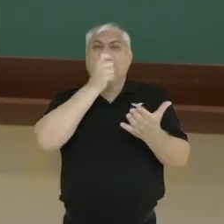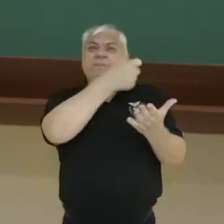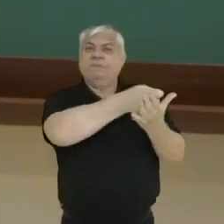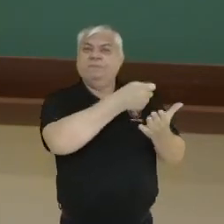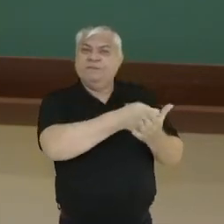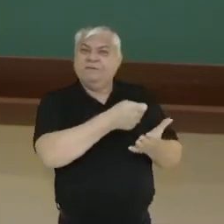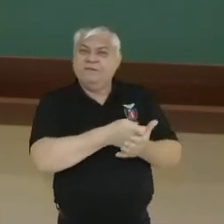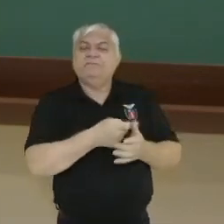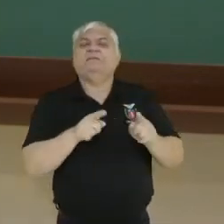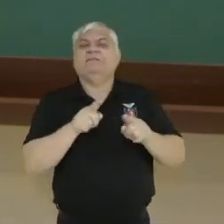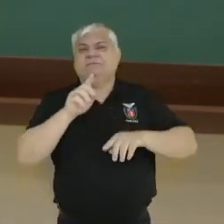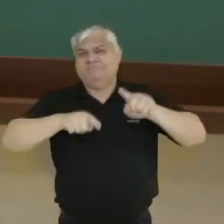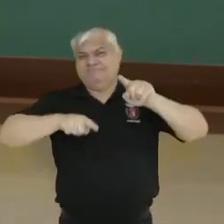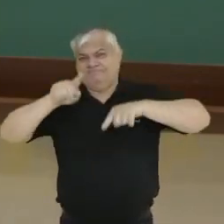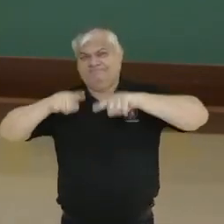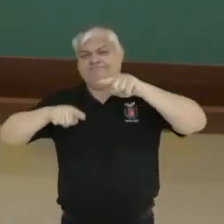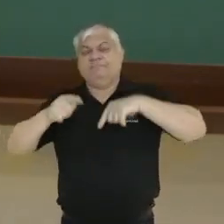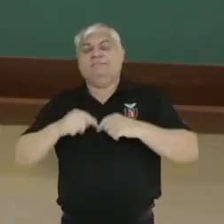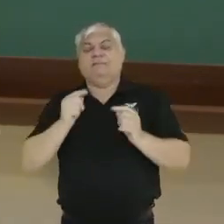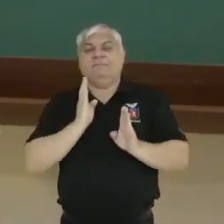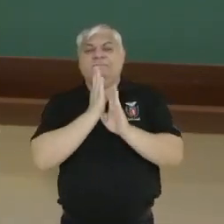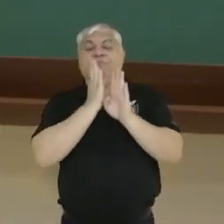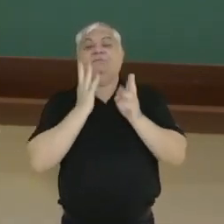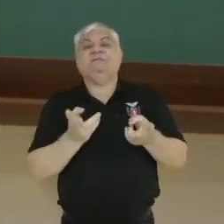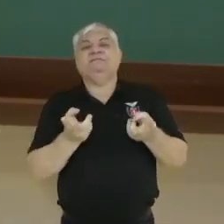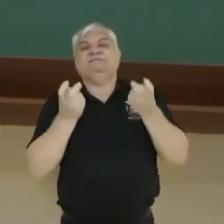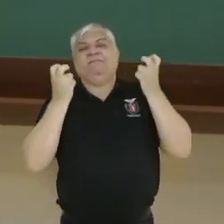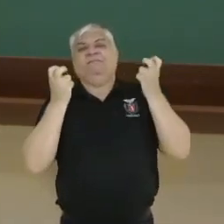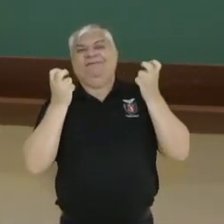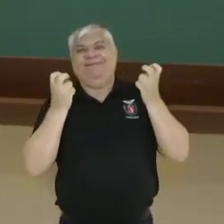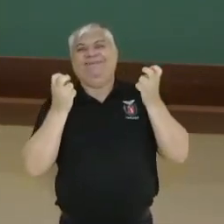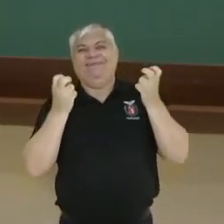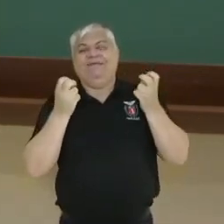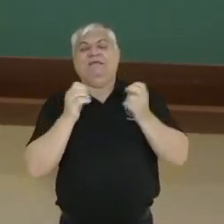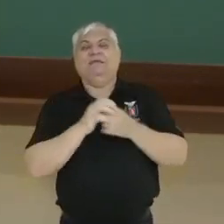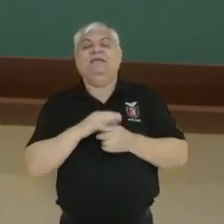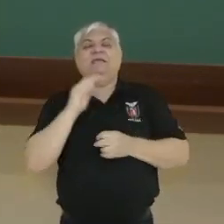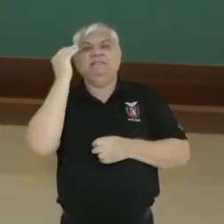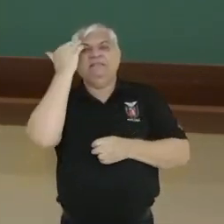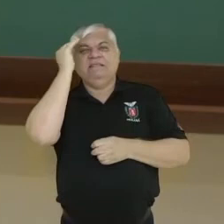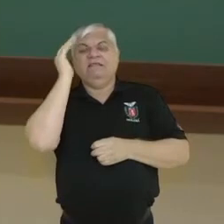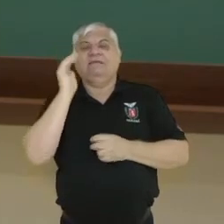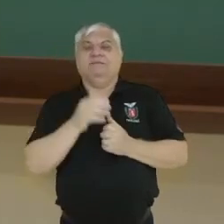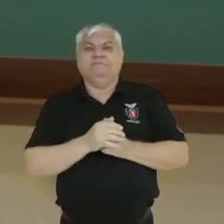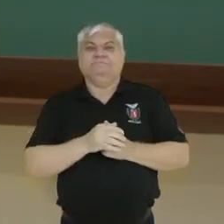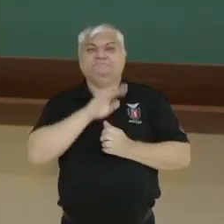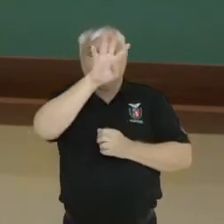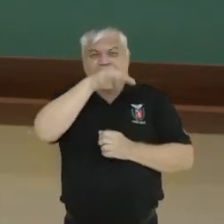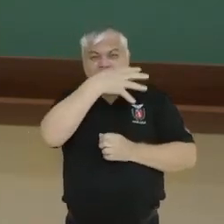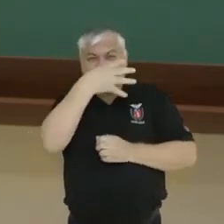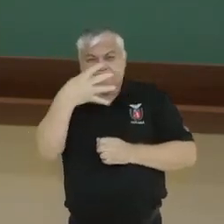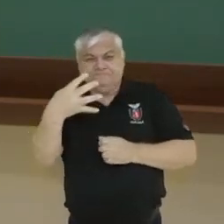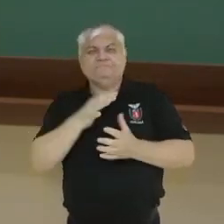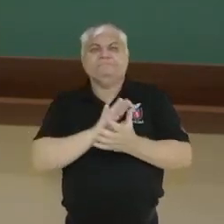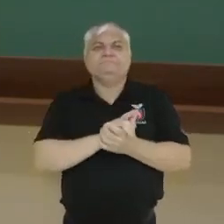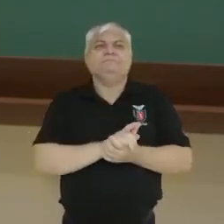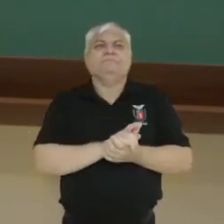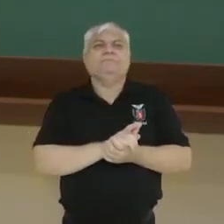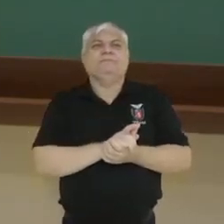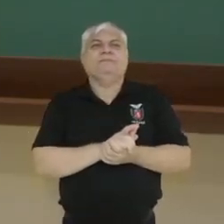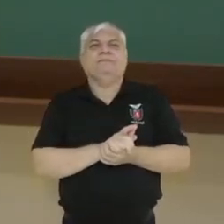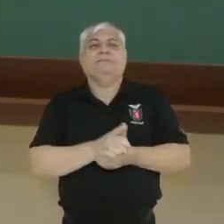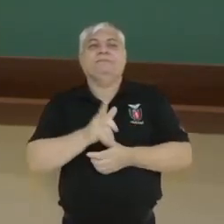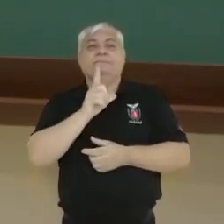muito importante para a gente obter exatamente um quadro, uma fotografia daquela empresa, né? E a gente tem que ter